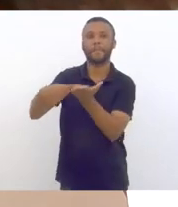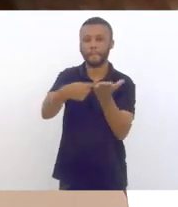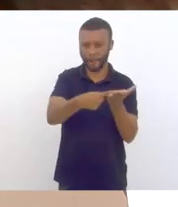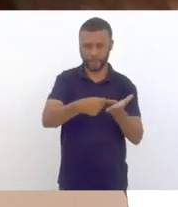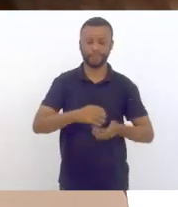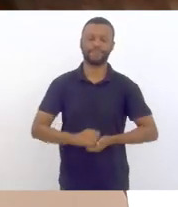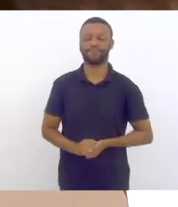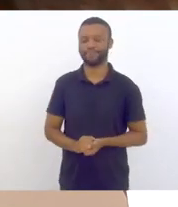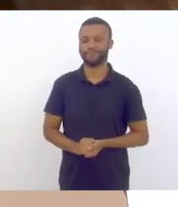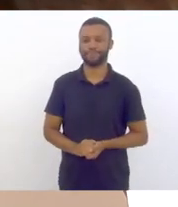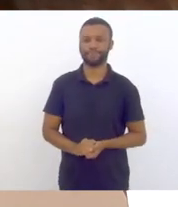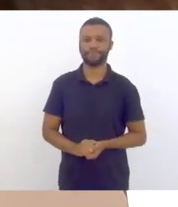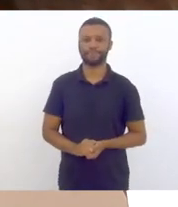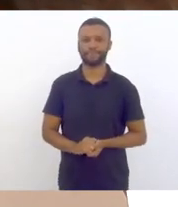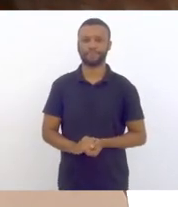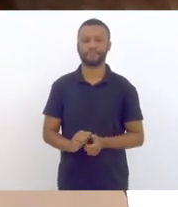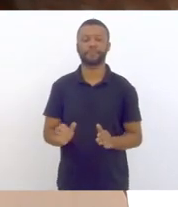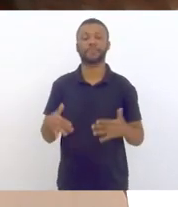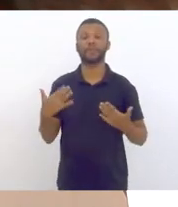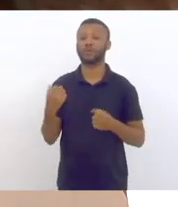em 2021